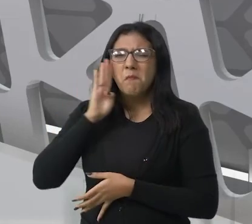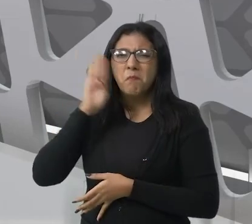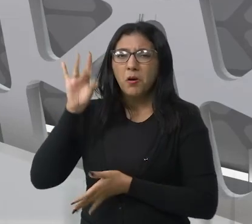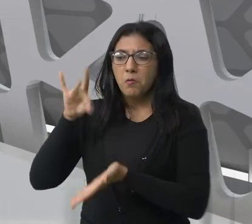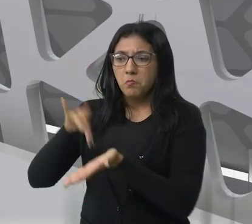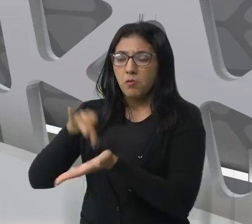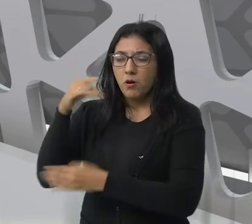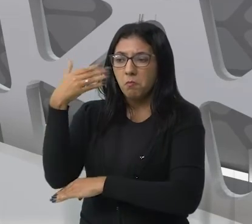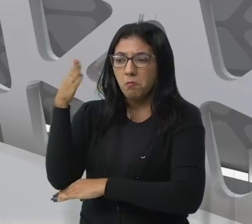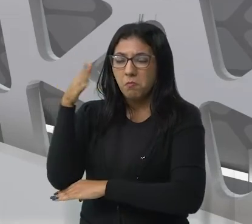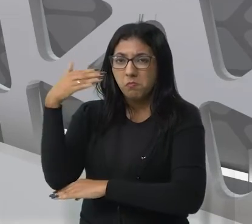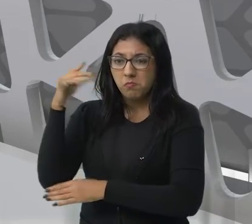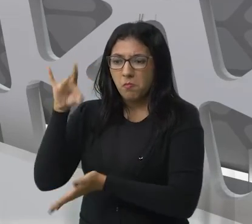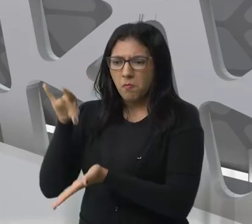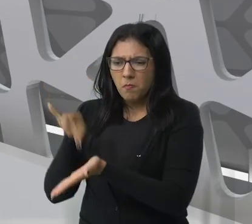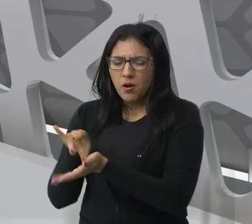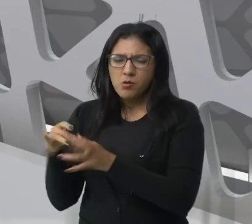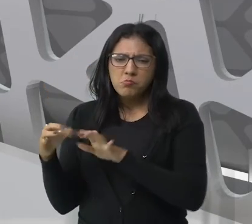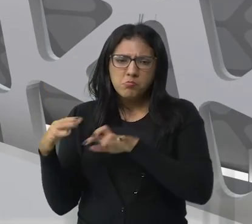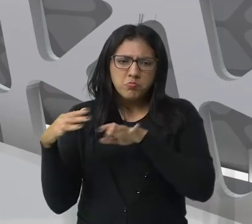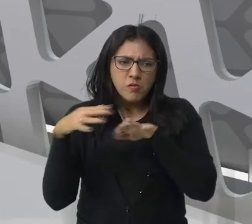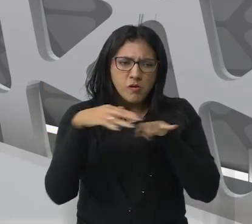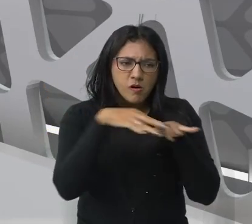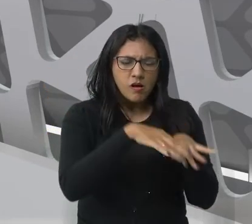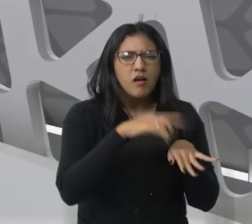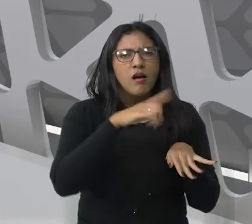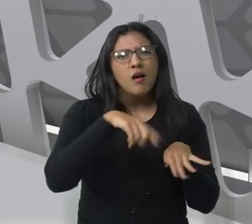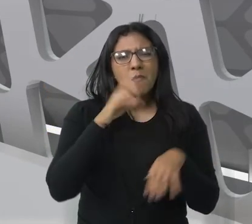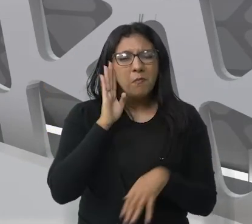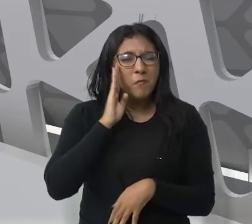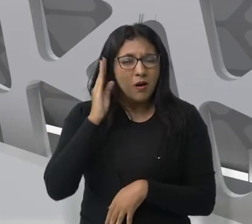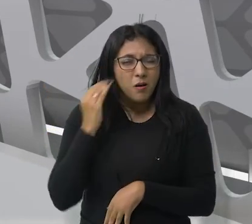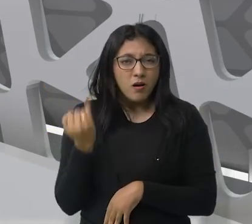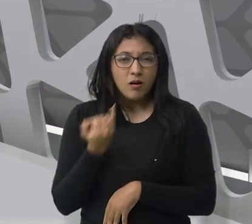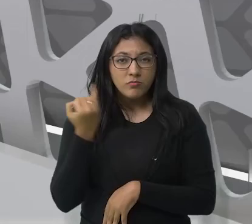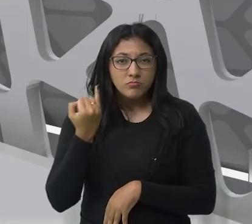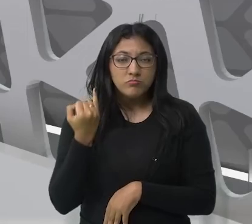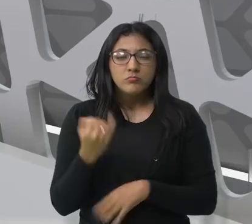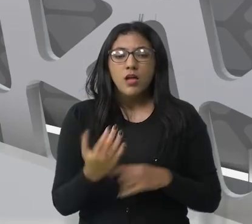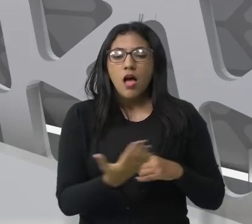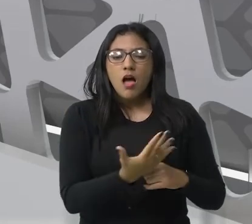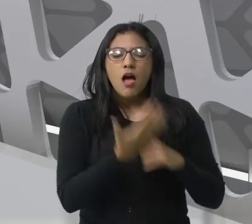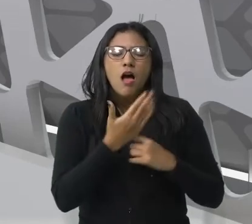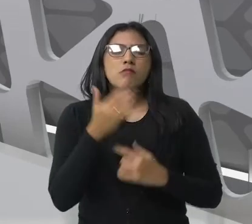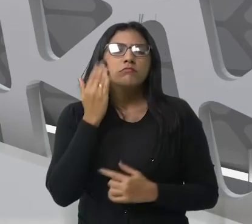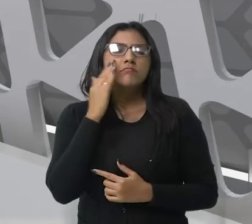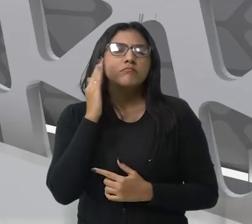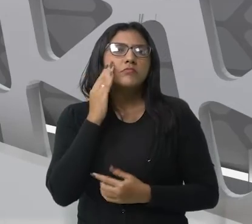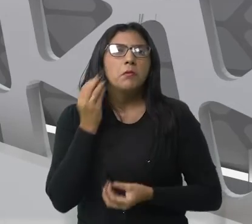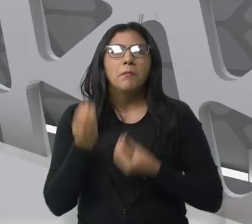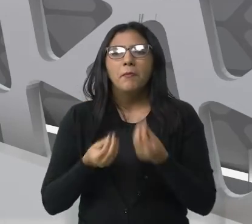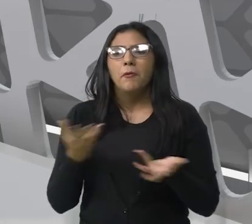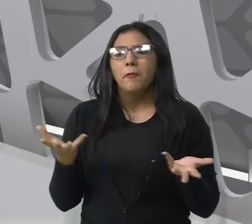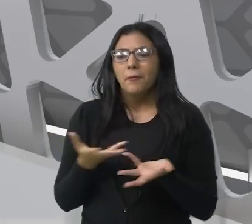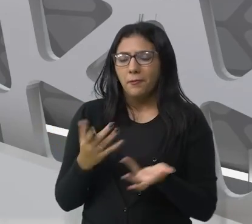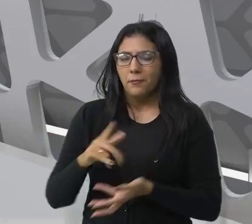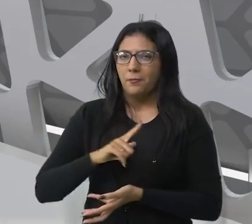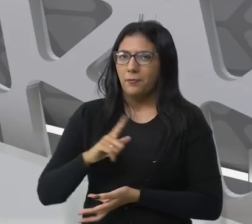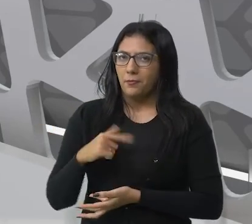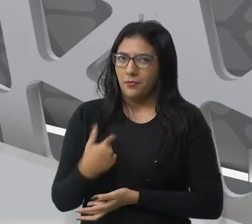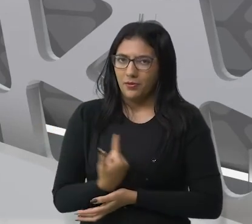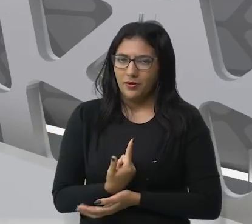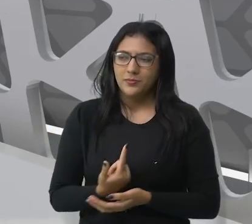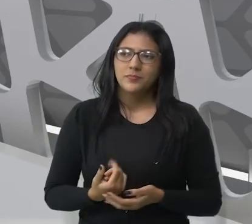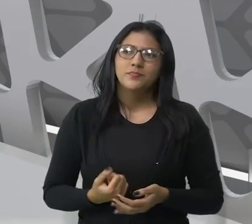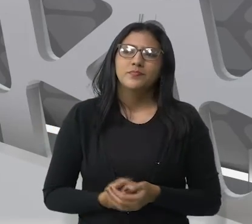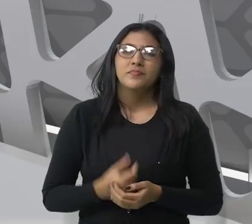para ocorrer essa extensão territorial e mostrar para a gente o que nós temos atualmente, tá?